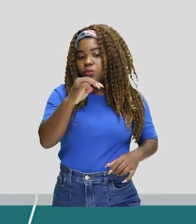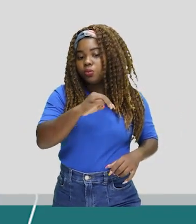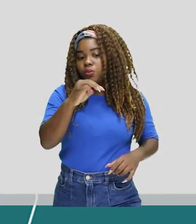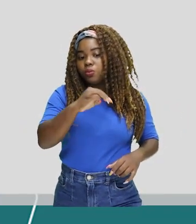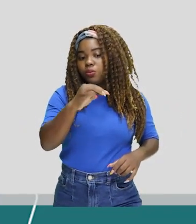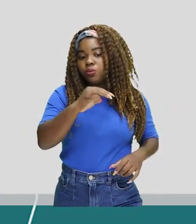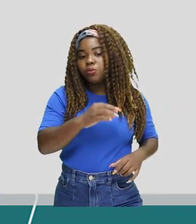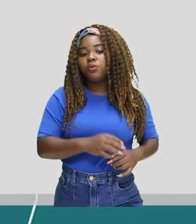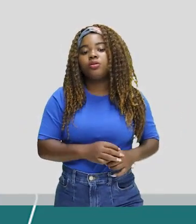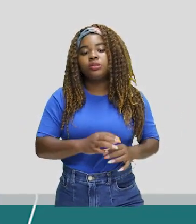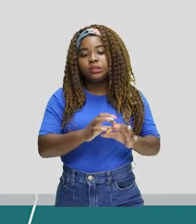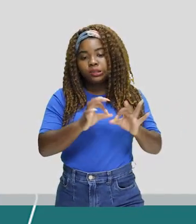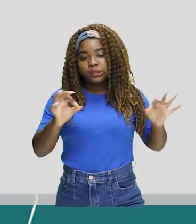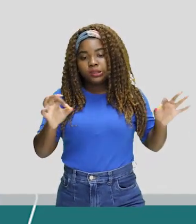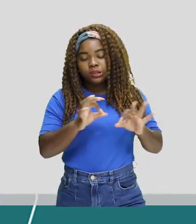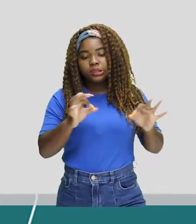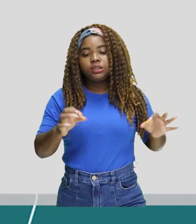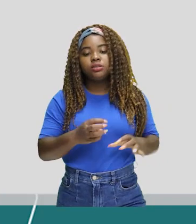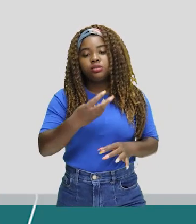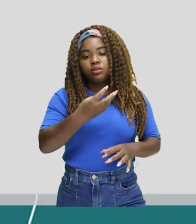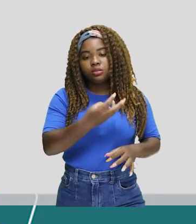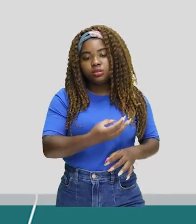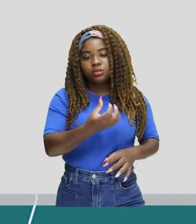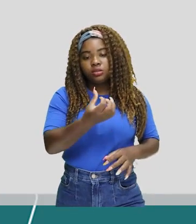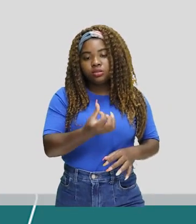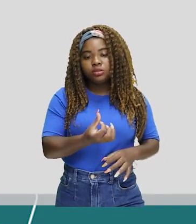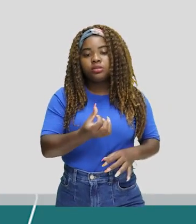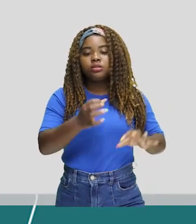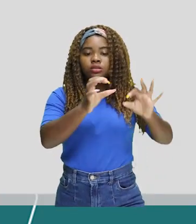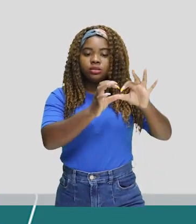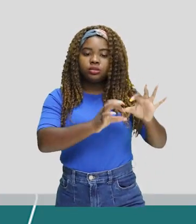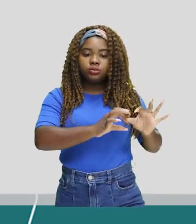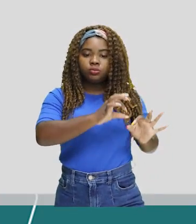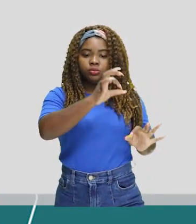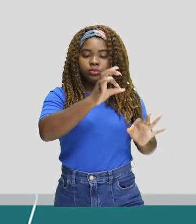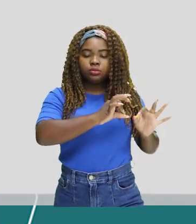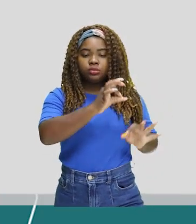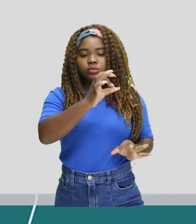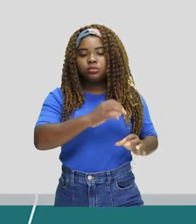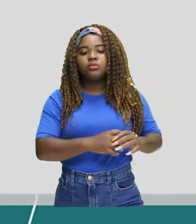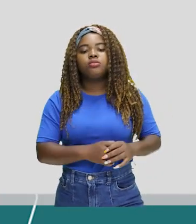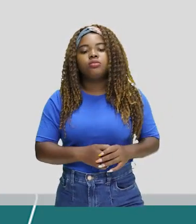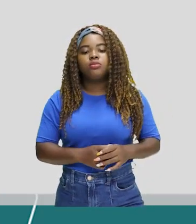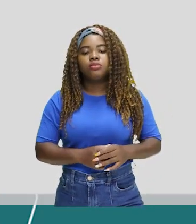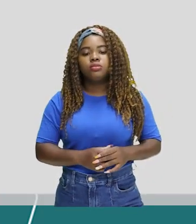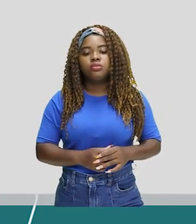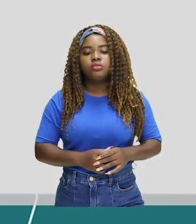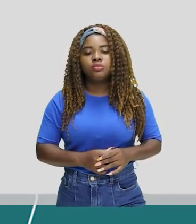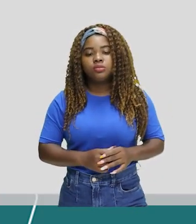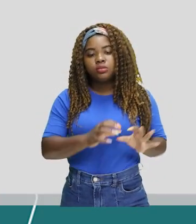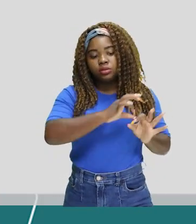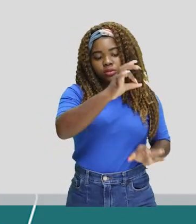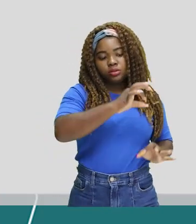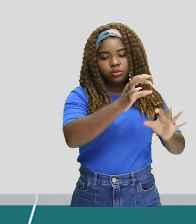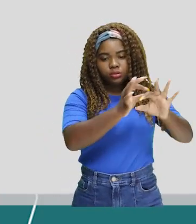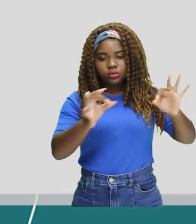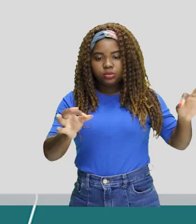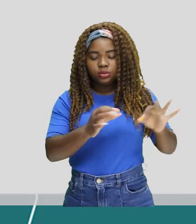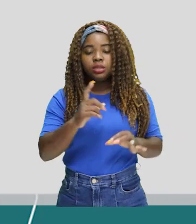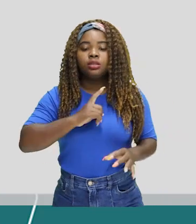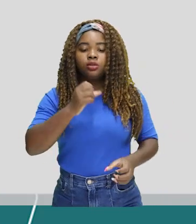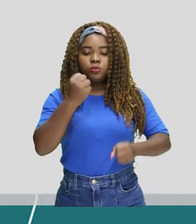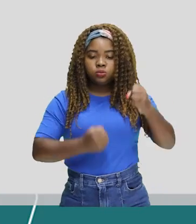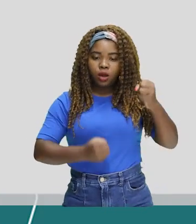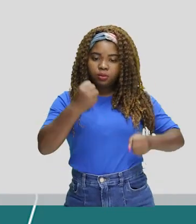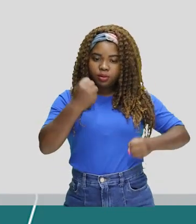de largura, com 36 metros e meio de comprimento. Ela vai fazer a sua